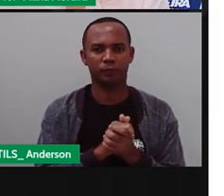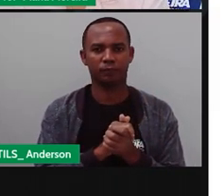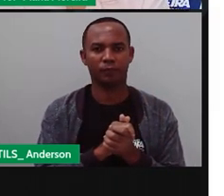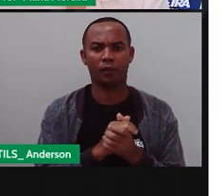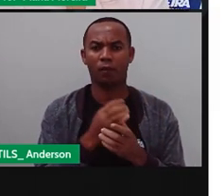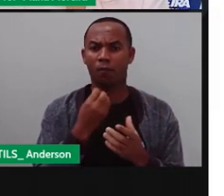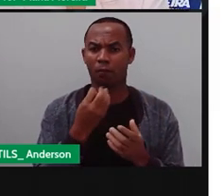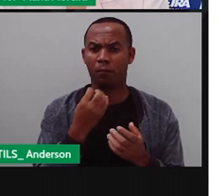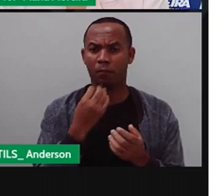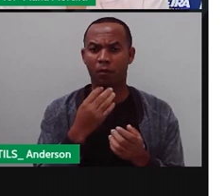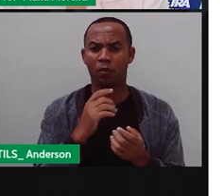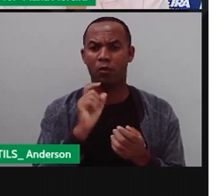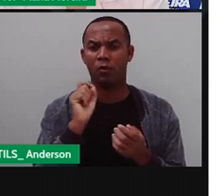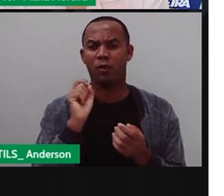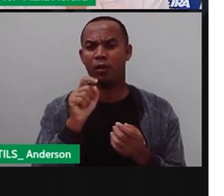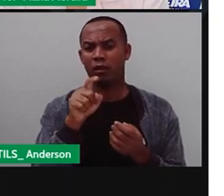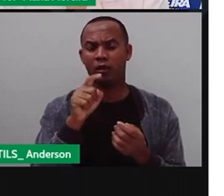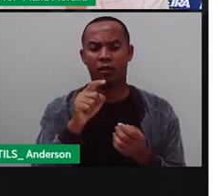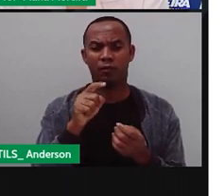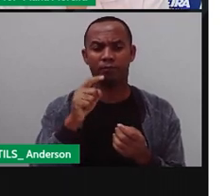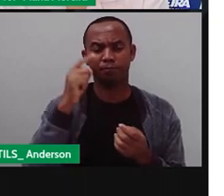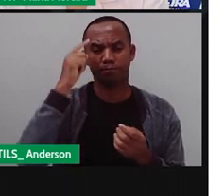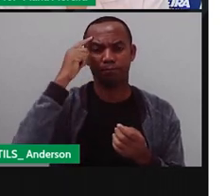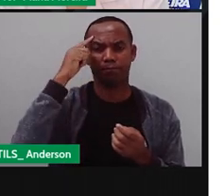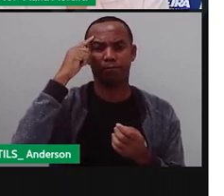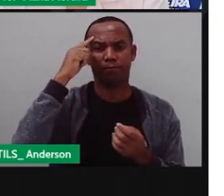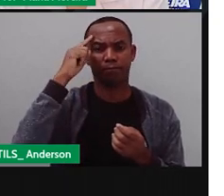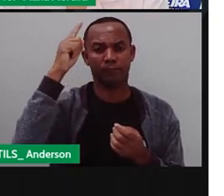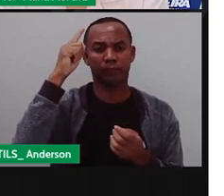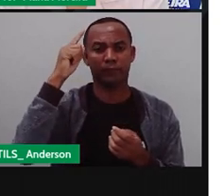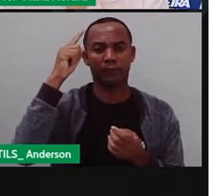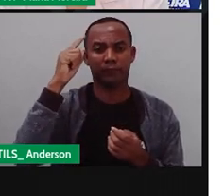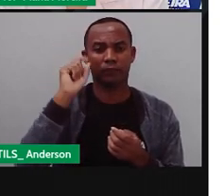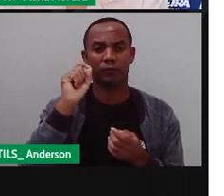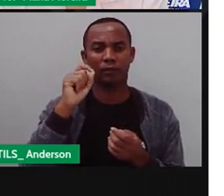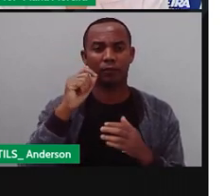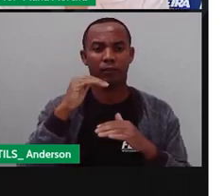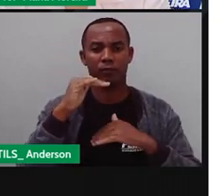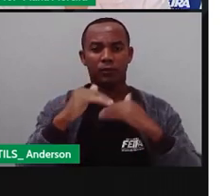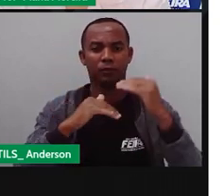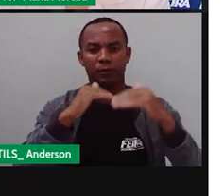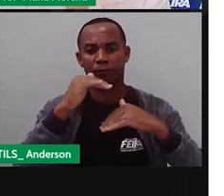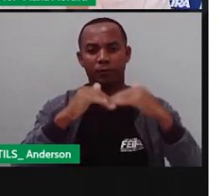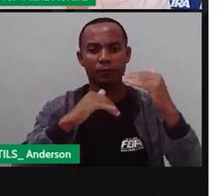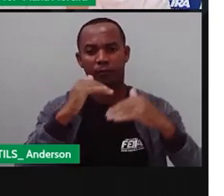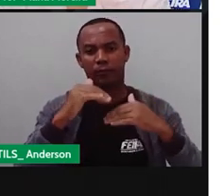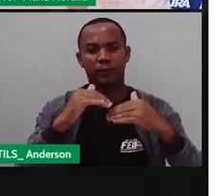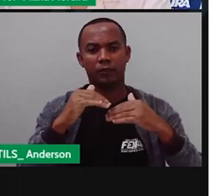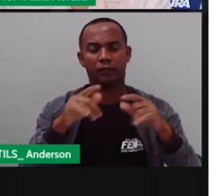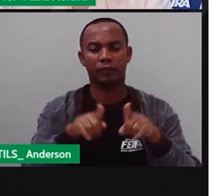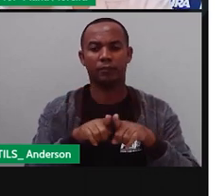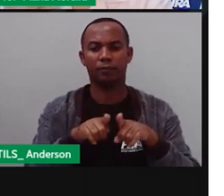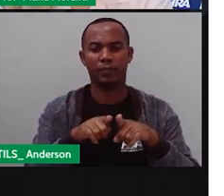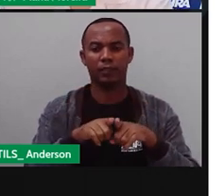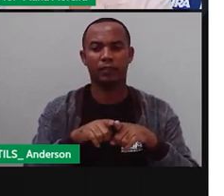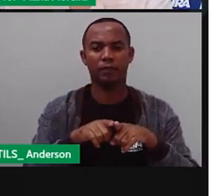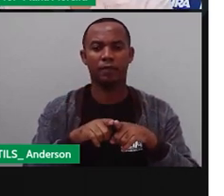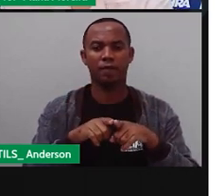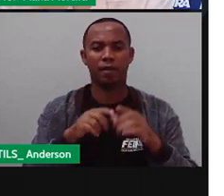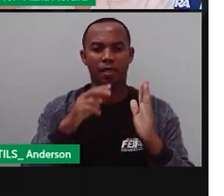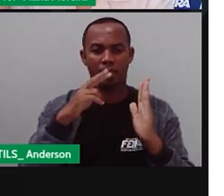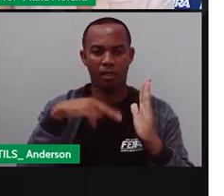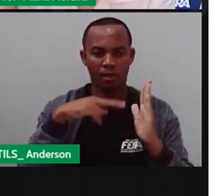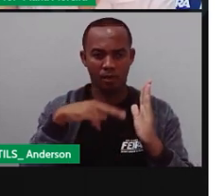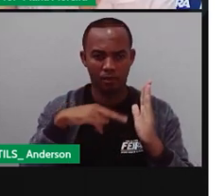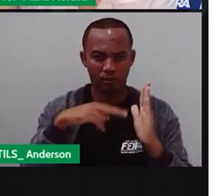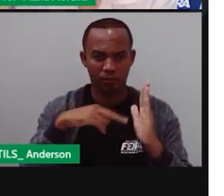Bom, essa nossa capacidade de desenvolver bem as ideias vai aumentando com o passar do tempo. Então, à medida que a gente vai lendo, a gente